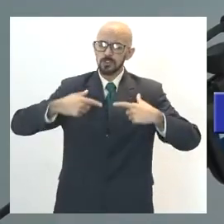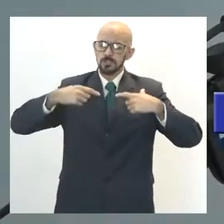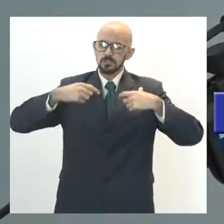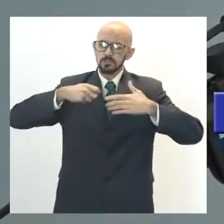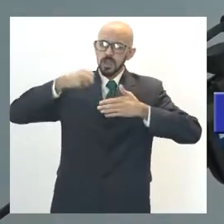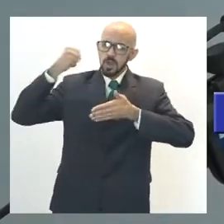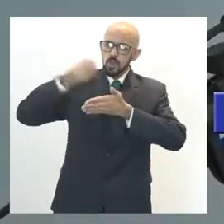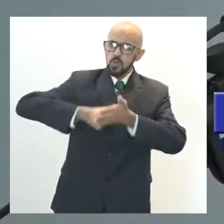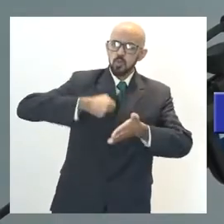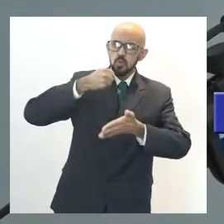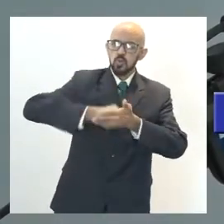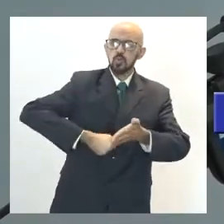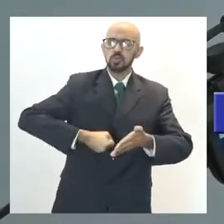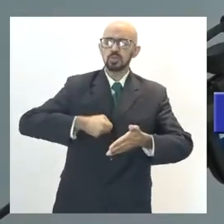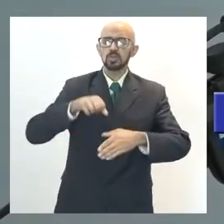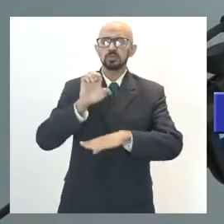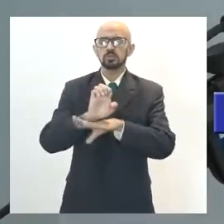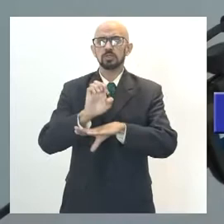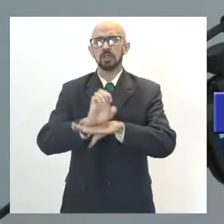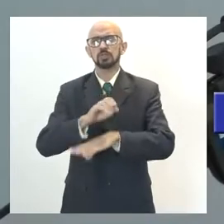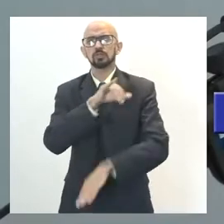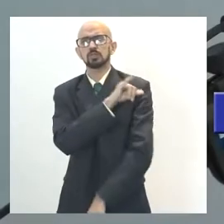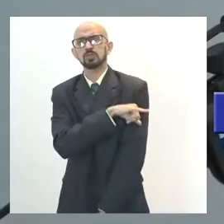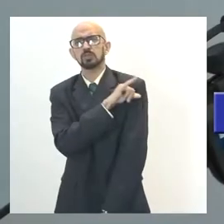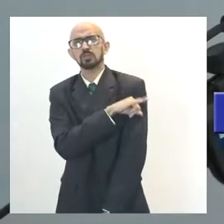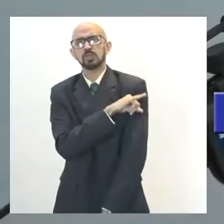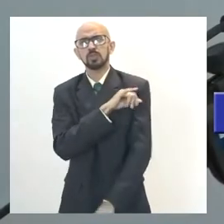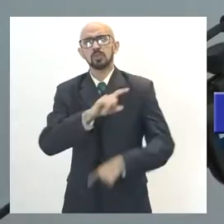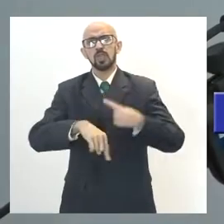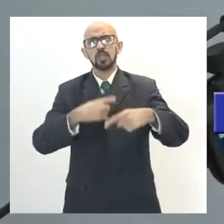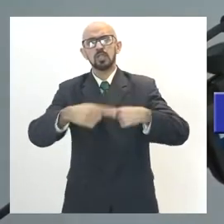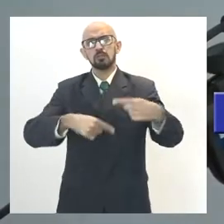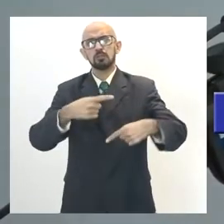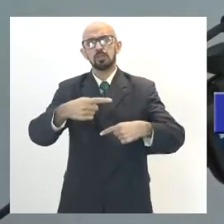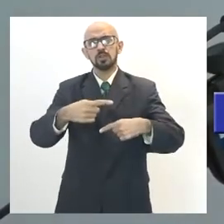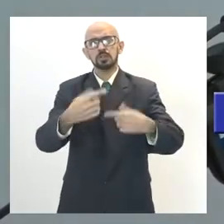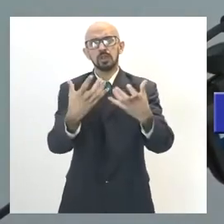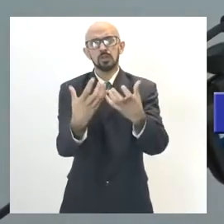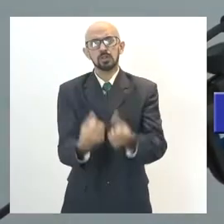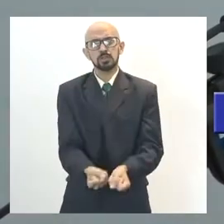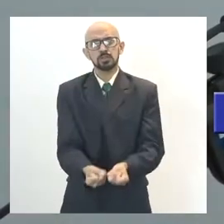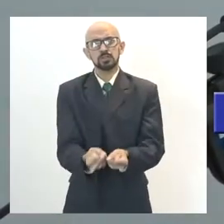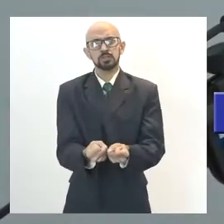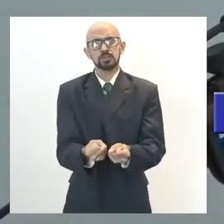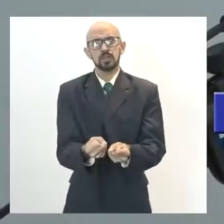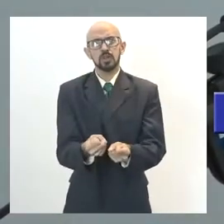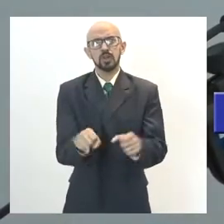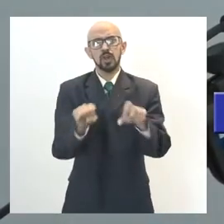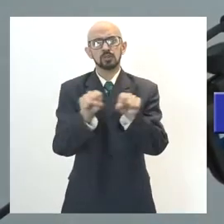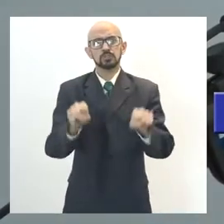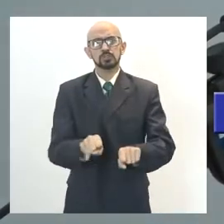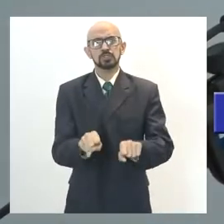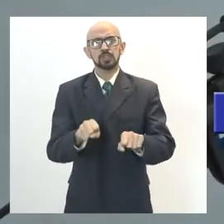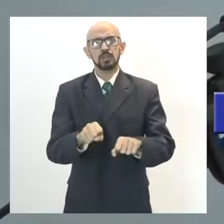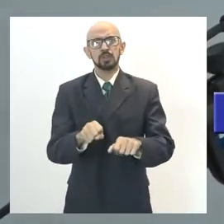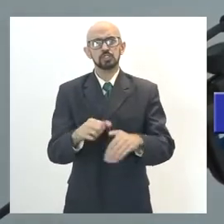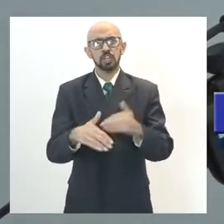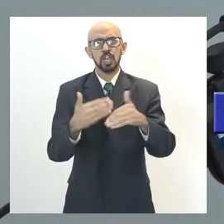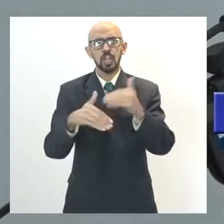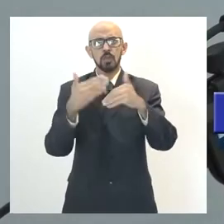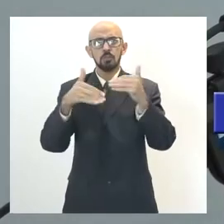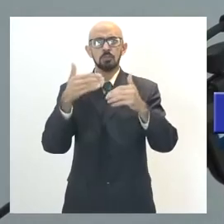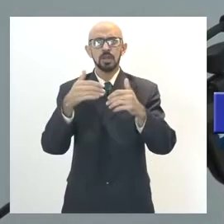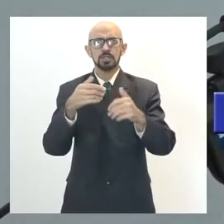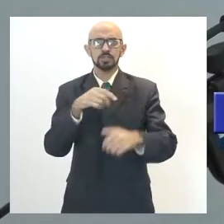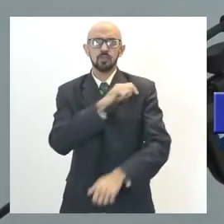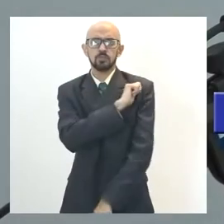no âmbito do Estado do Rio de Janeiro após adesão ao regime de recuperação fiscal nós já vimos